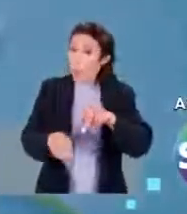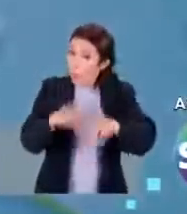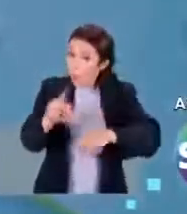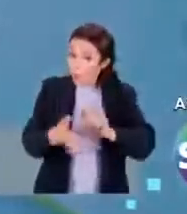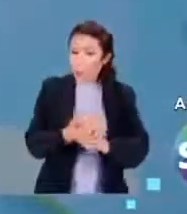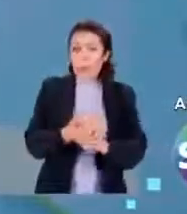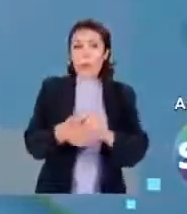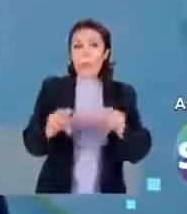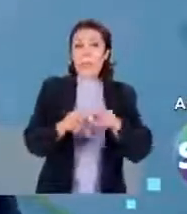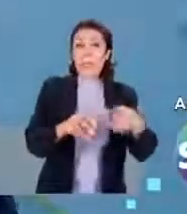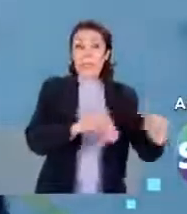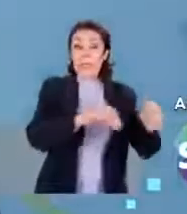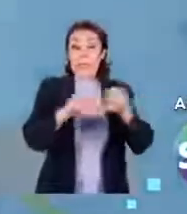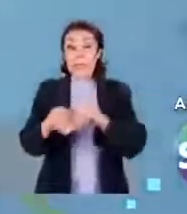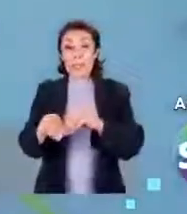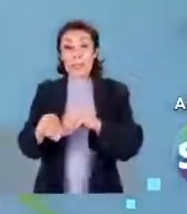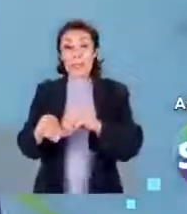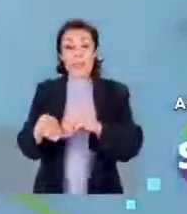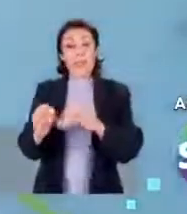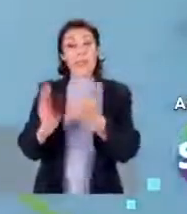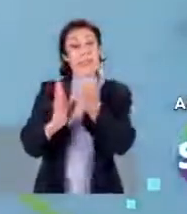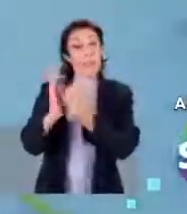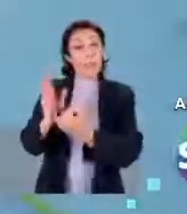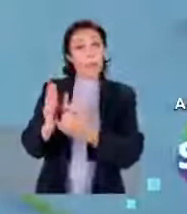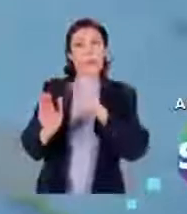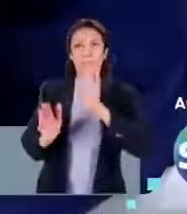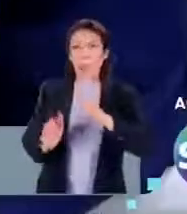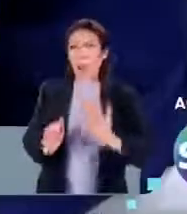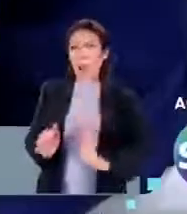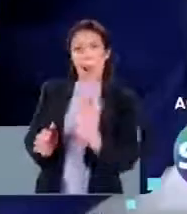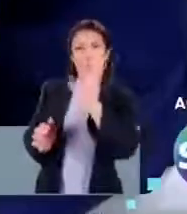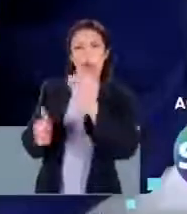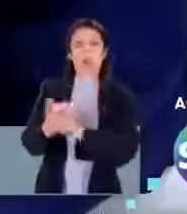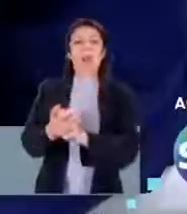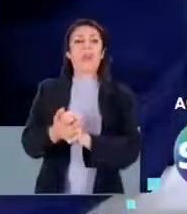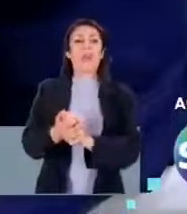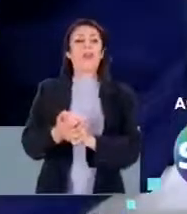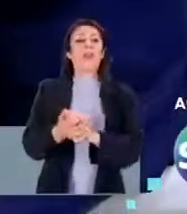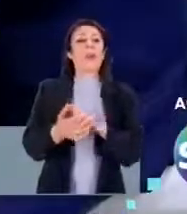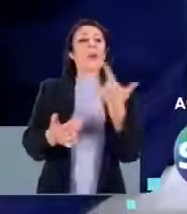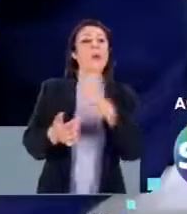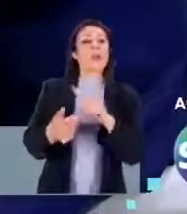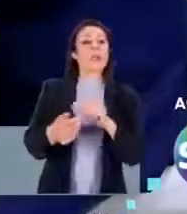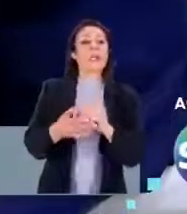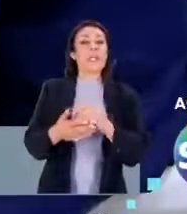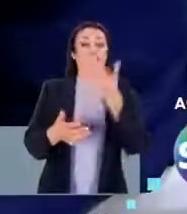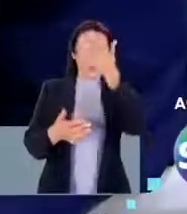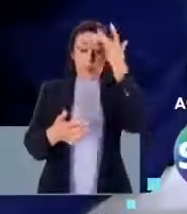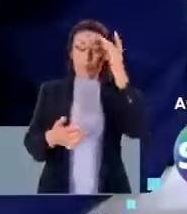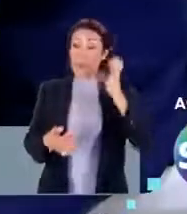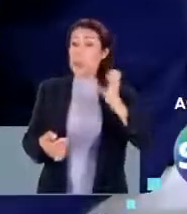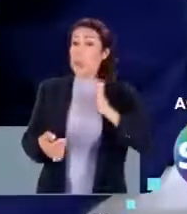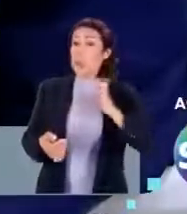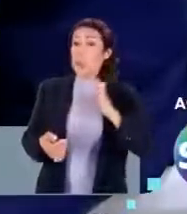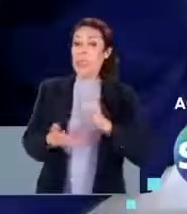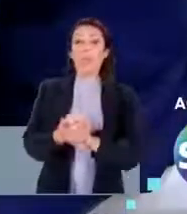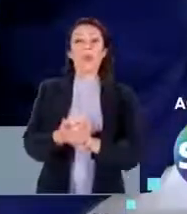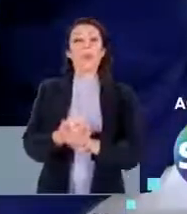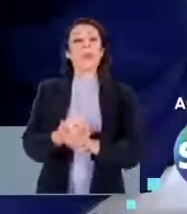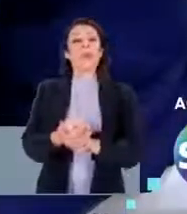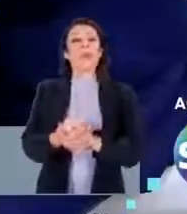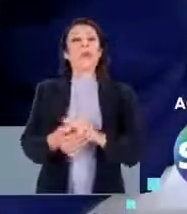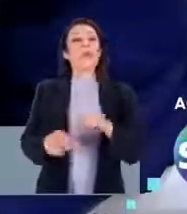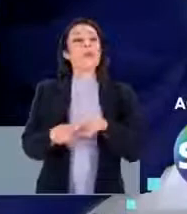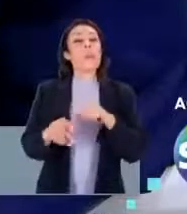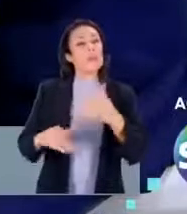a carga tributária que já é muito alta Ou seja você tem que diminuir aqui para transferir para super rico sobretudonas o